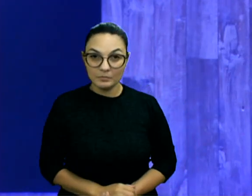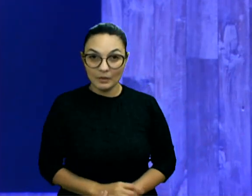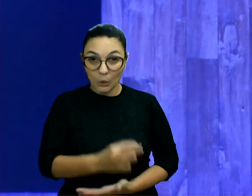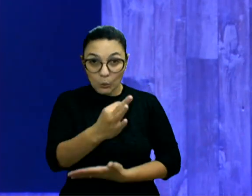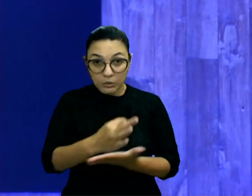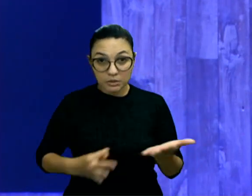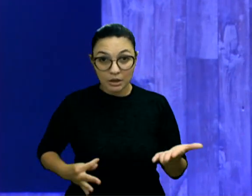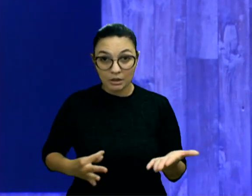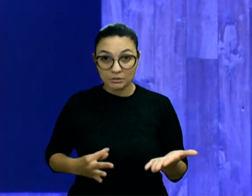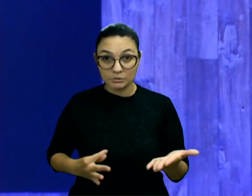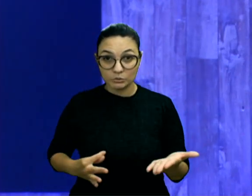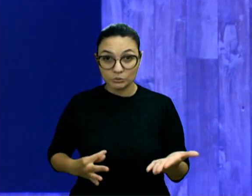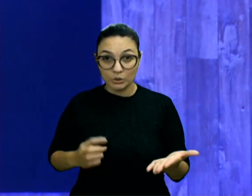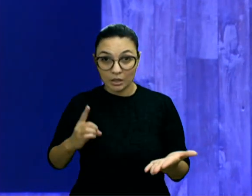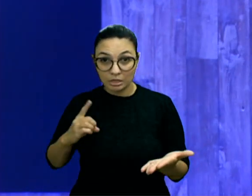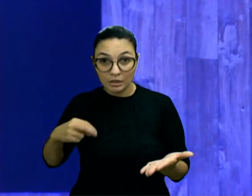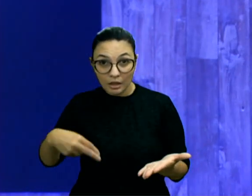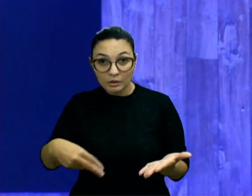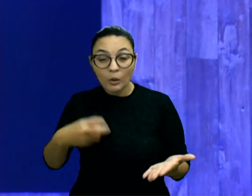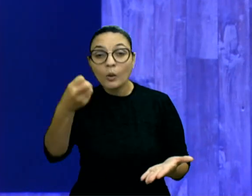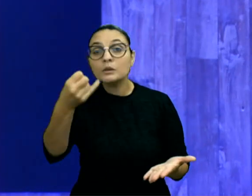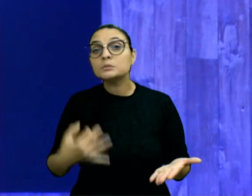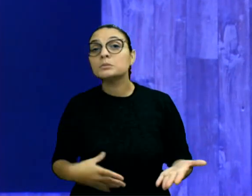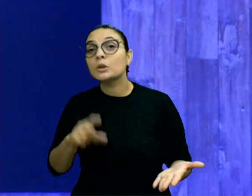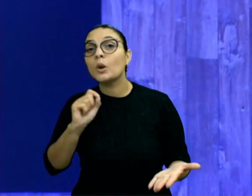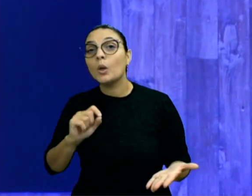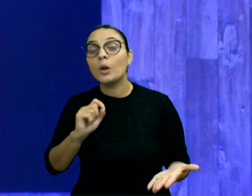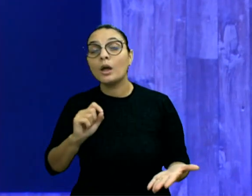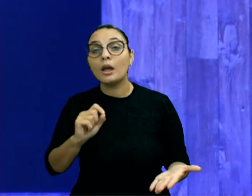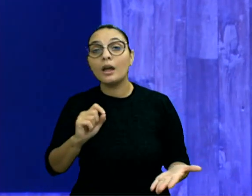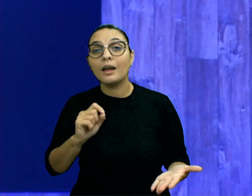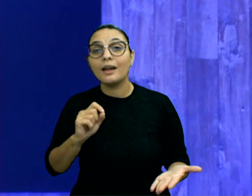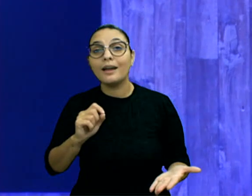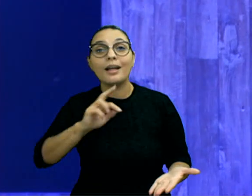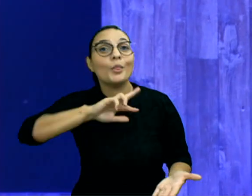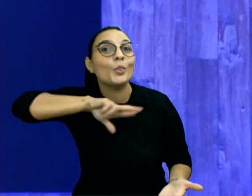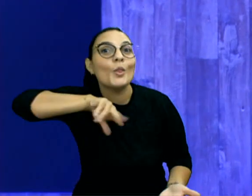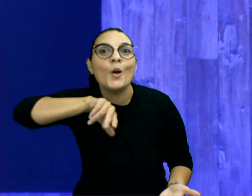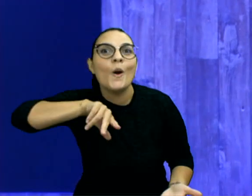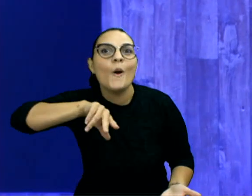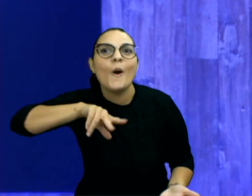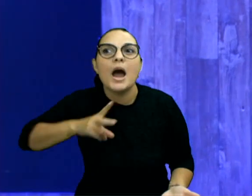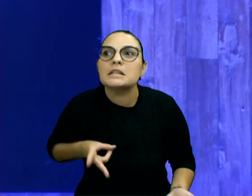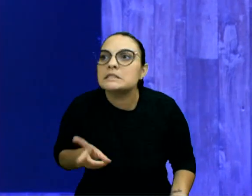que não era eternamente.